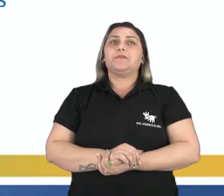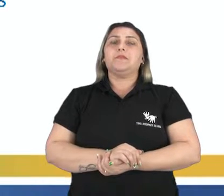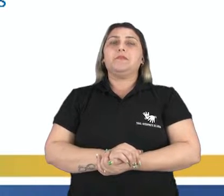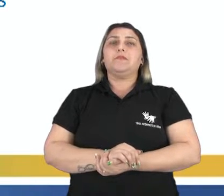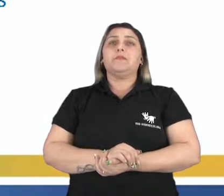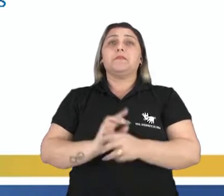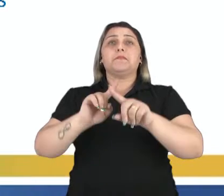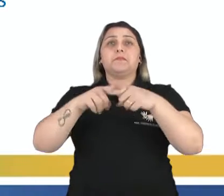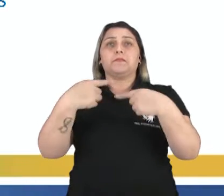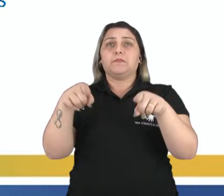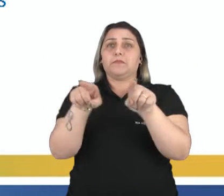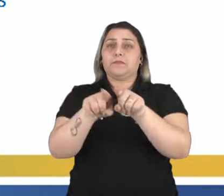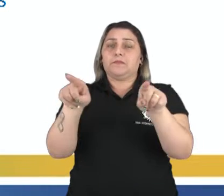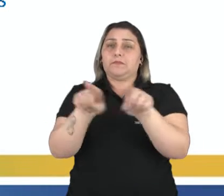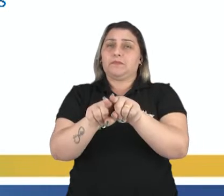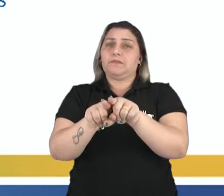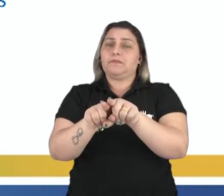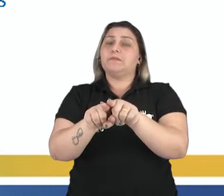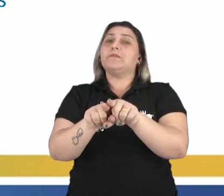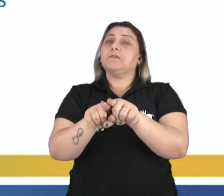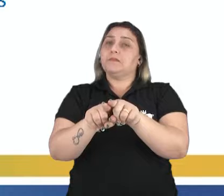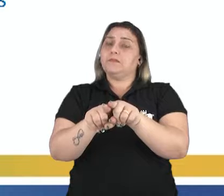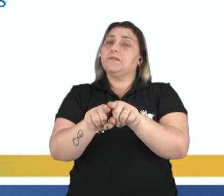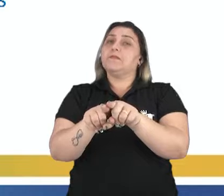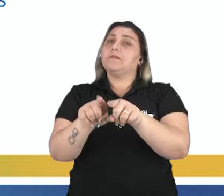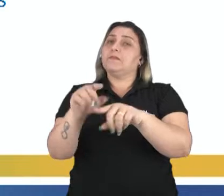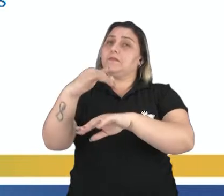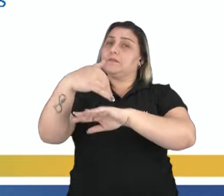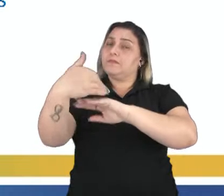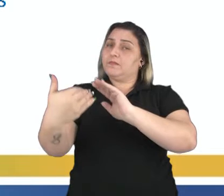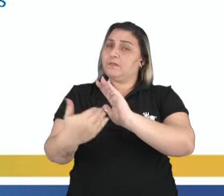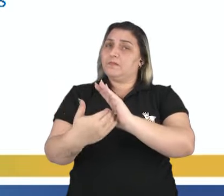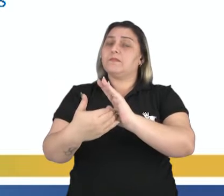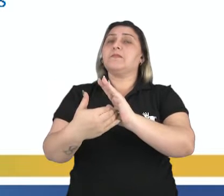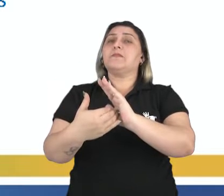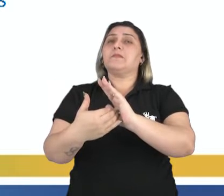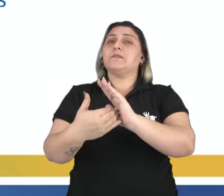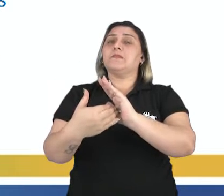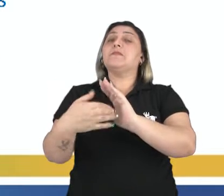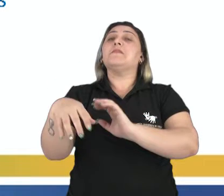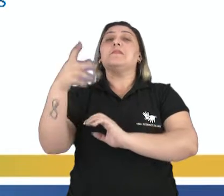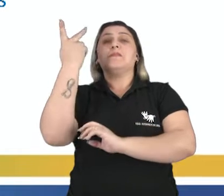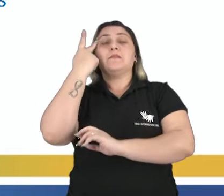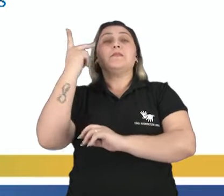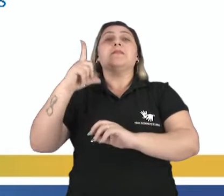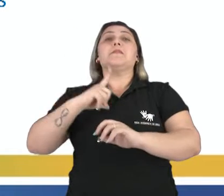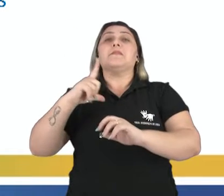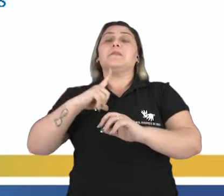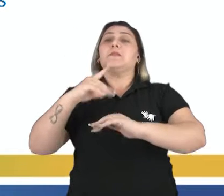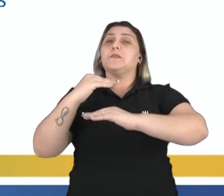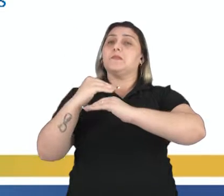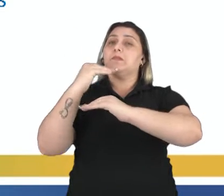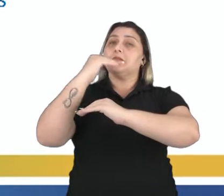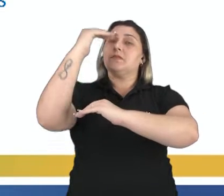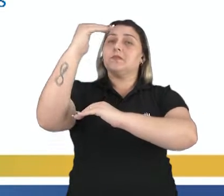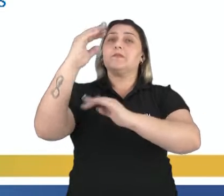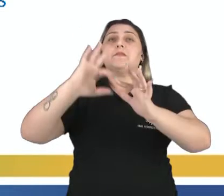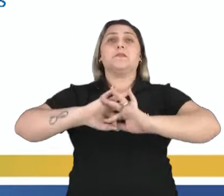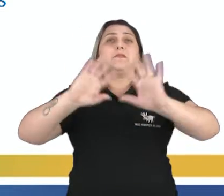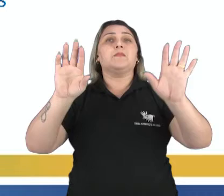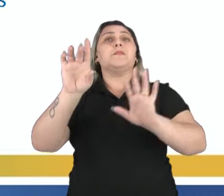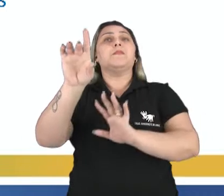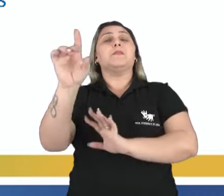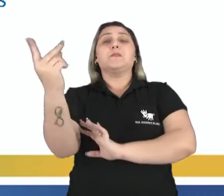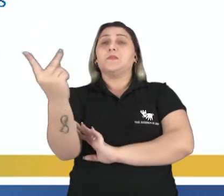vai dizer, mas também a sua natureza completa. Entre elas, há uma hierarquia e nem dependência. Deleuze